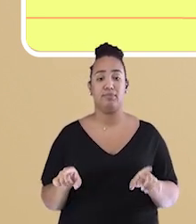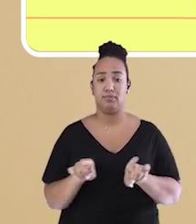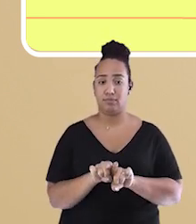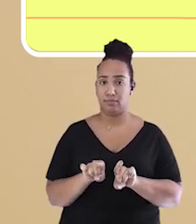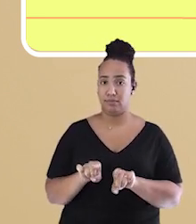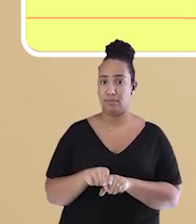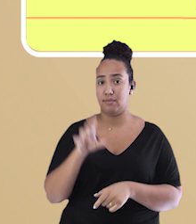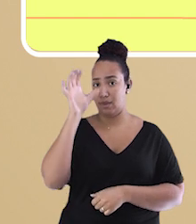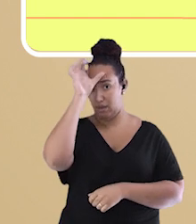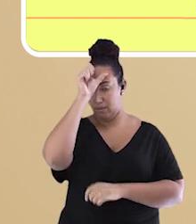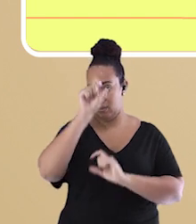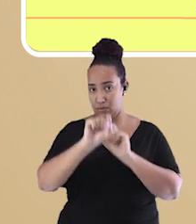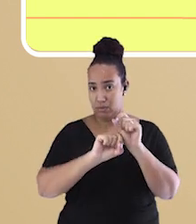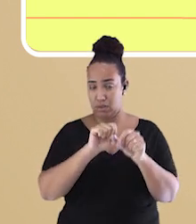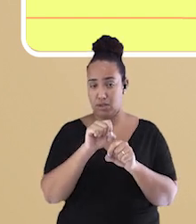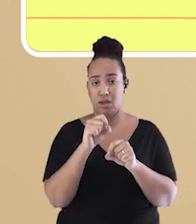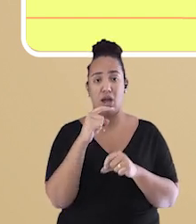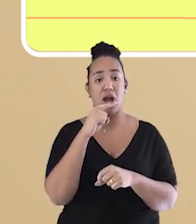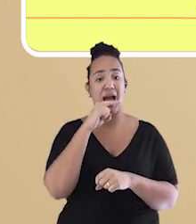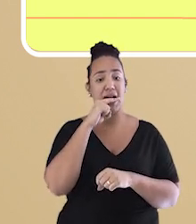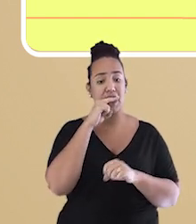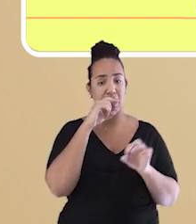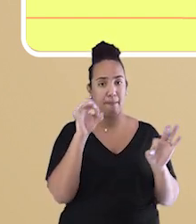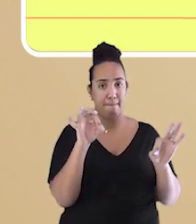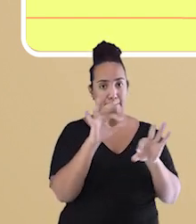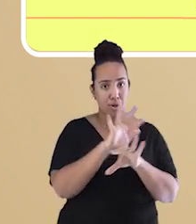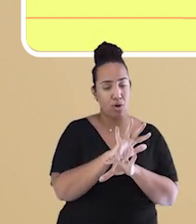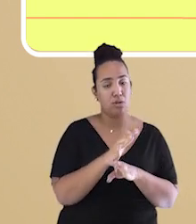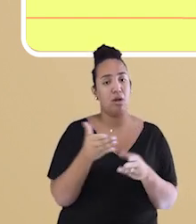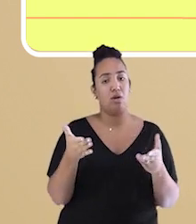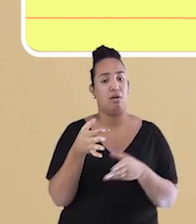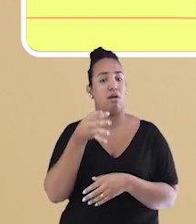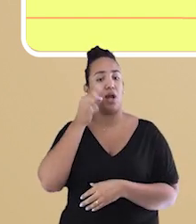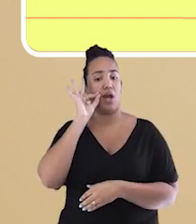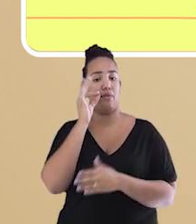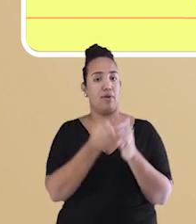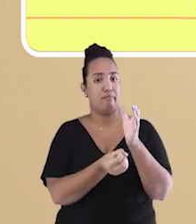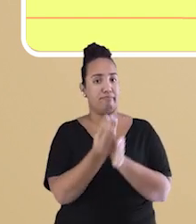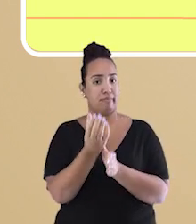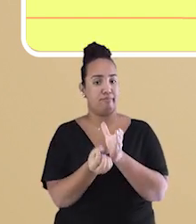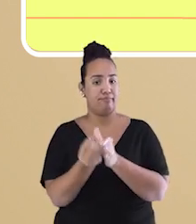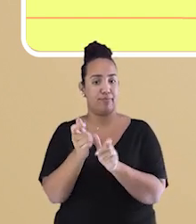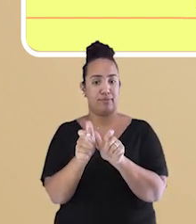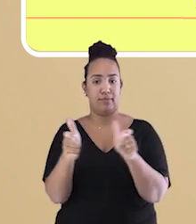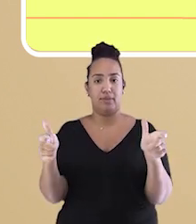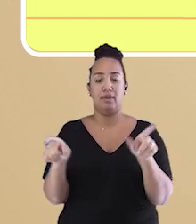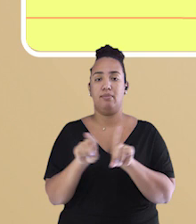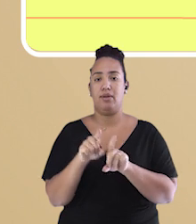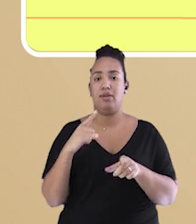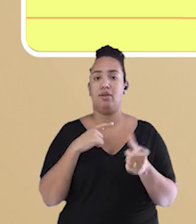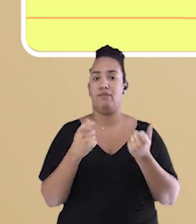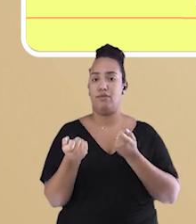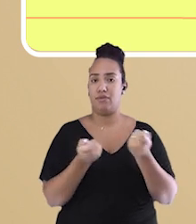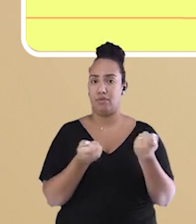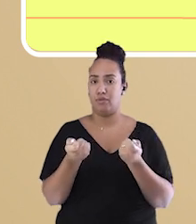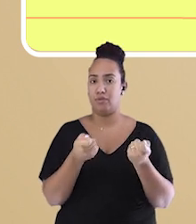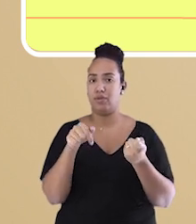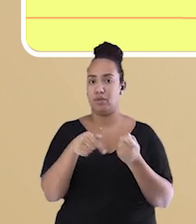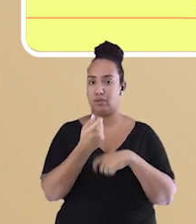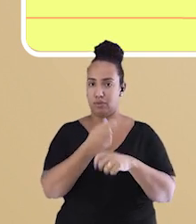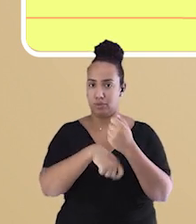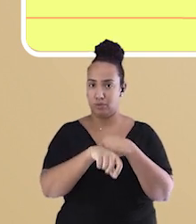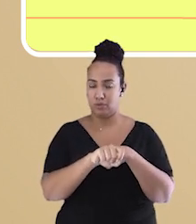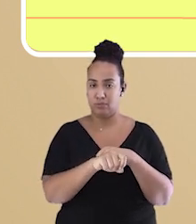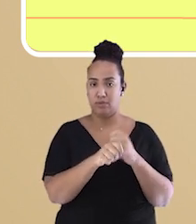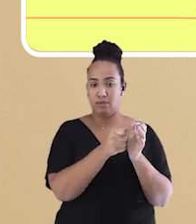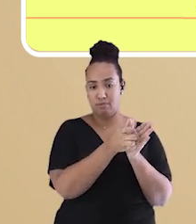Vimos que após a cana-de-açúcar, o café passou a ser muito produzido e dominou a economia por mais de um